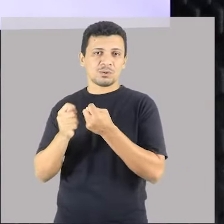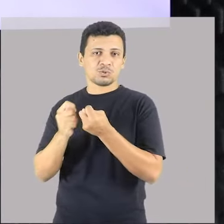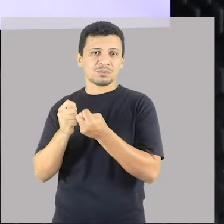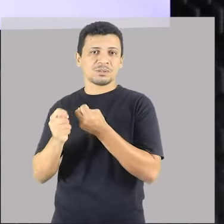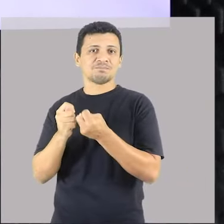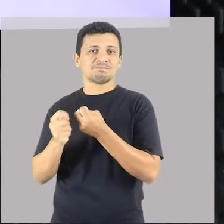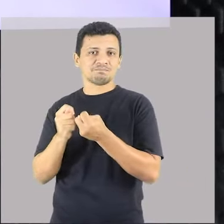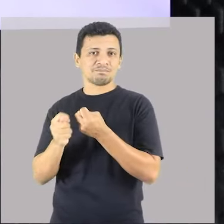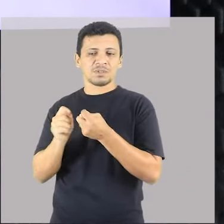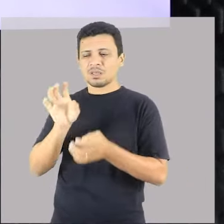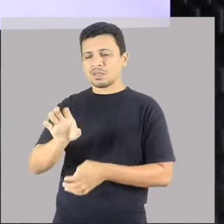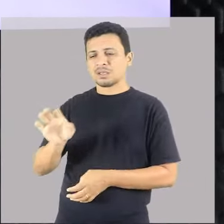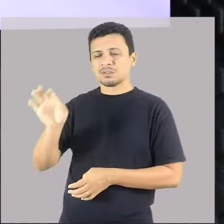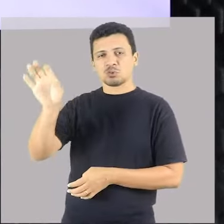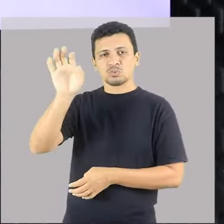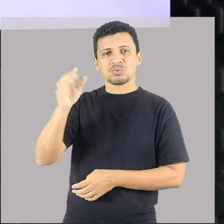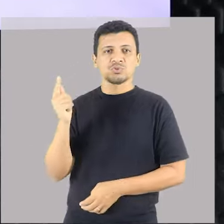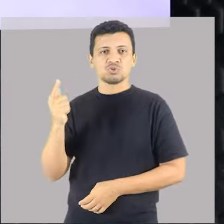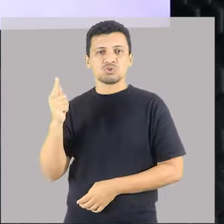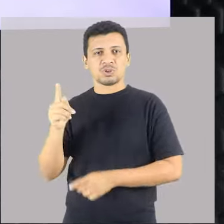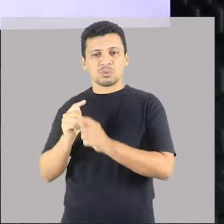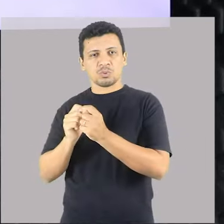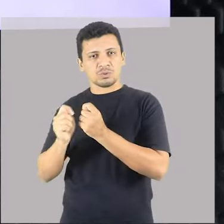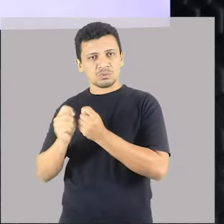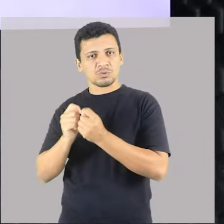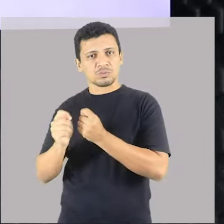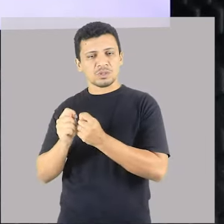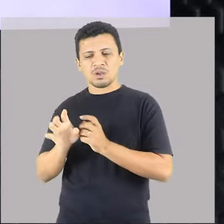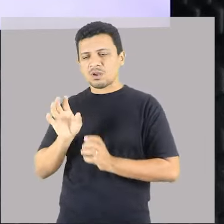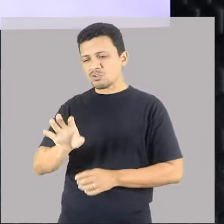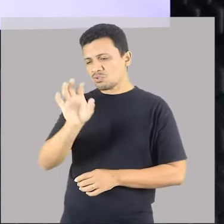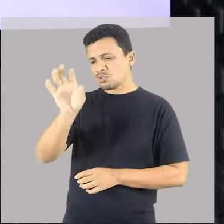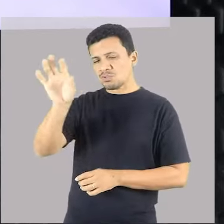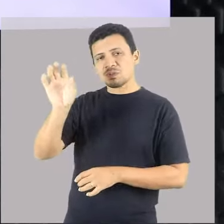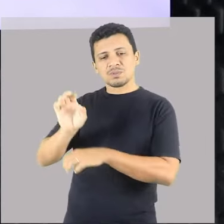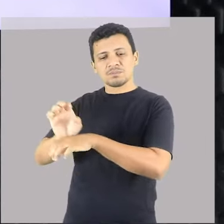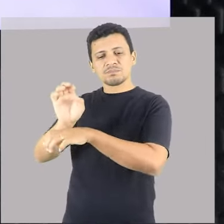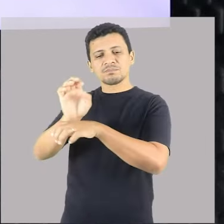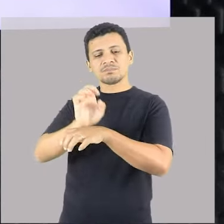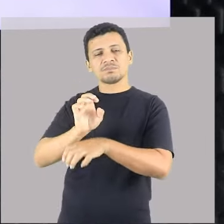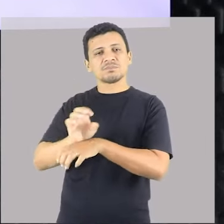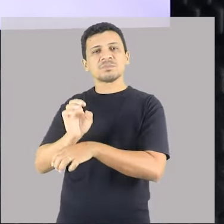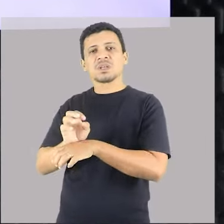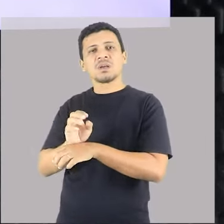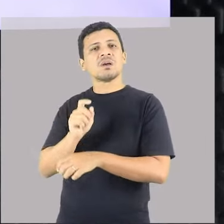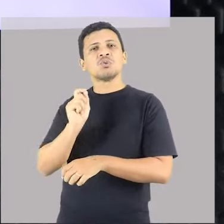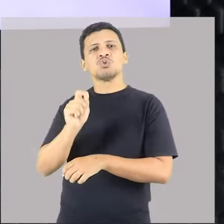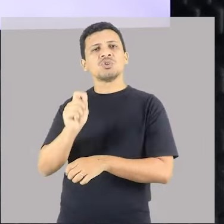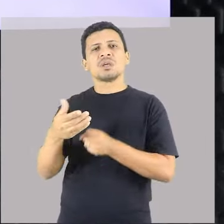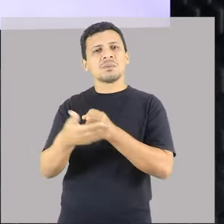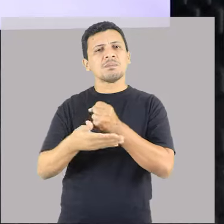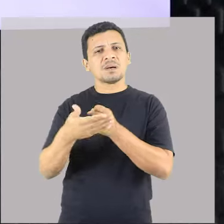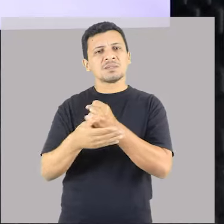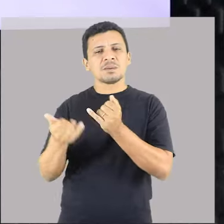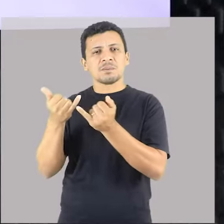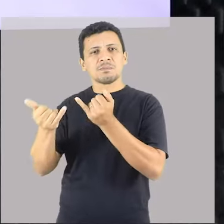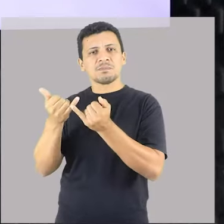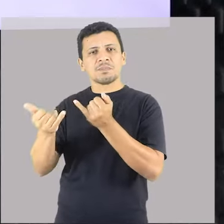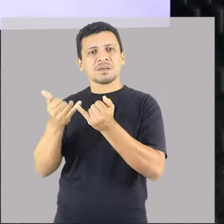Tá certo a regionalização geoeconômica ela vai dividir os estados baseado nas semelhanças